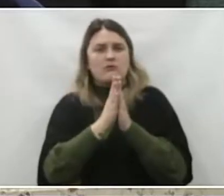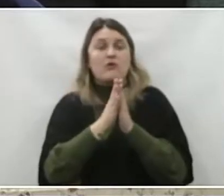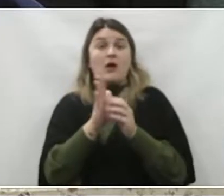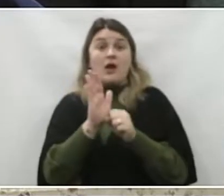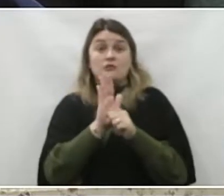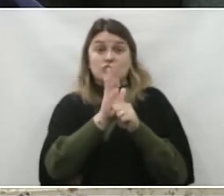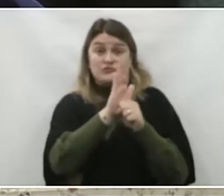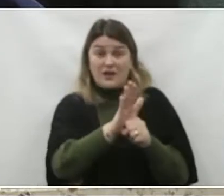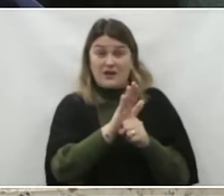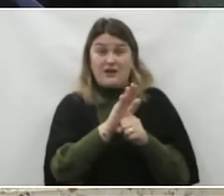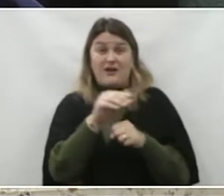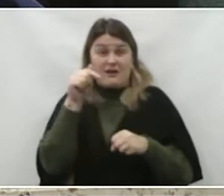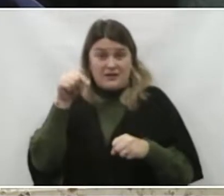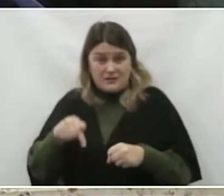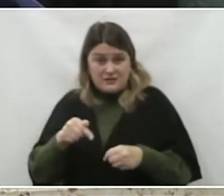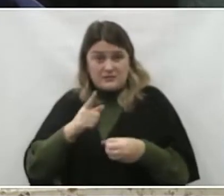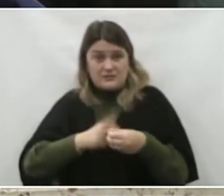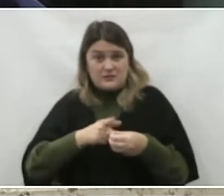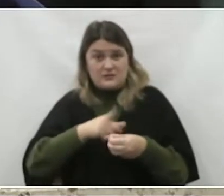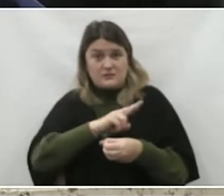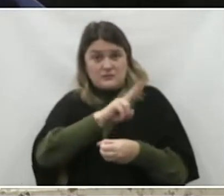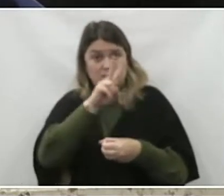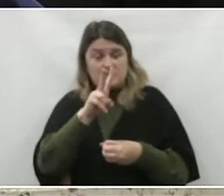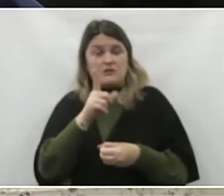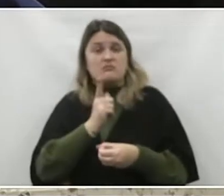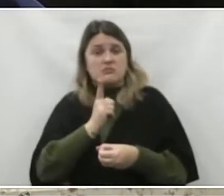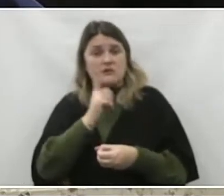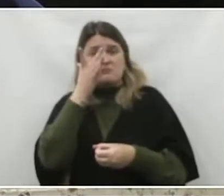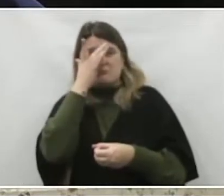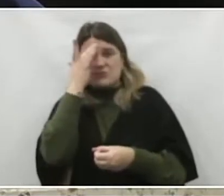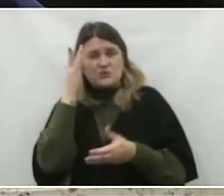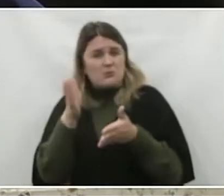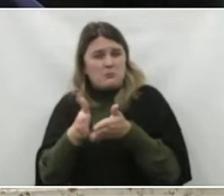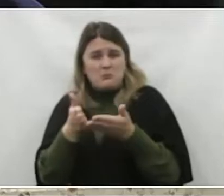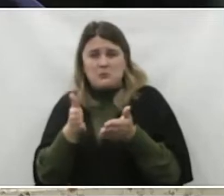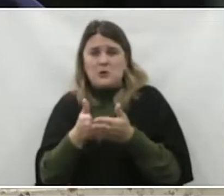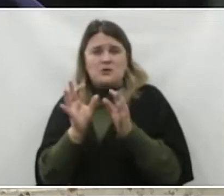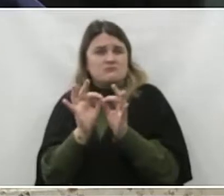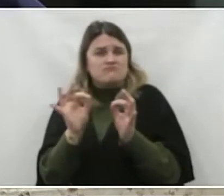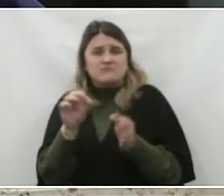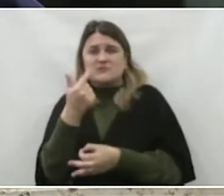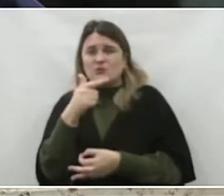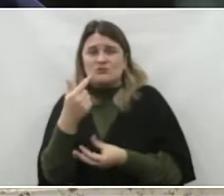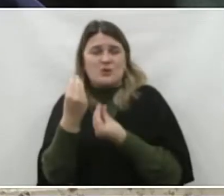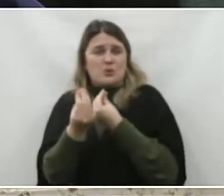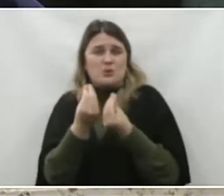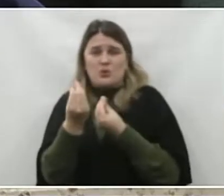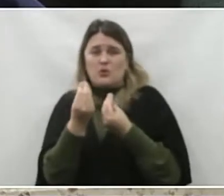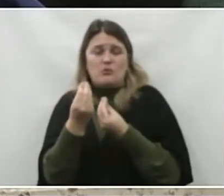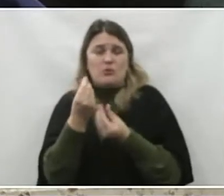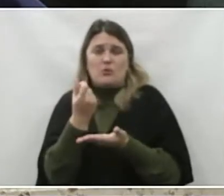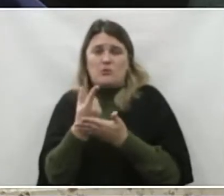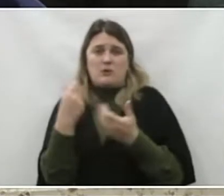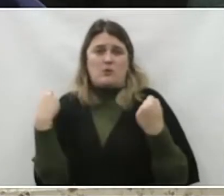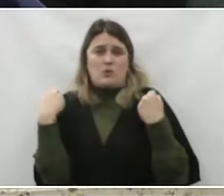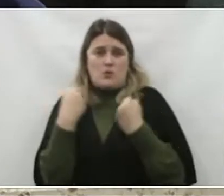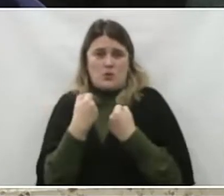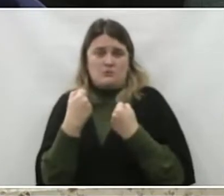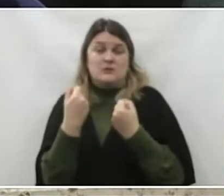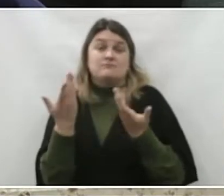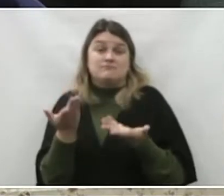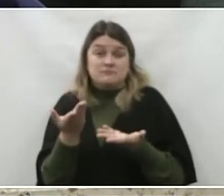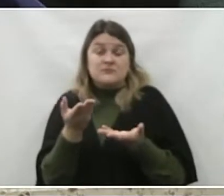Vitória que se encontra em situação de vulnerabilidade social e isso é importante registrar e saber que precisamos ajudar